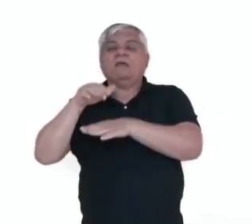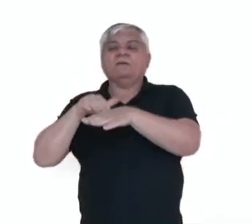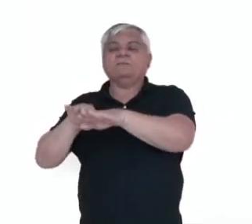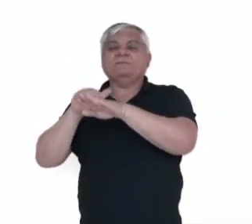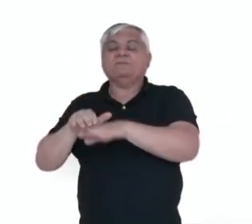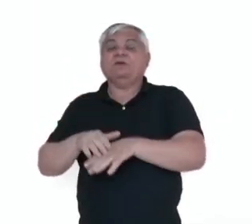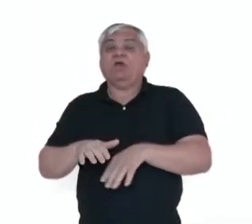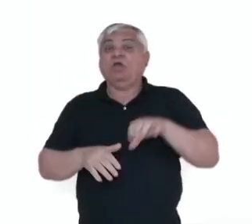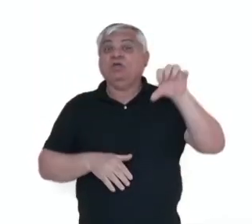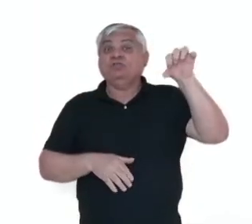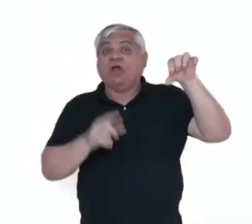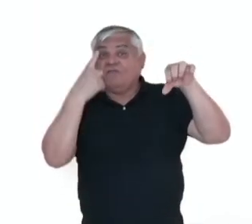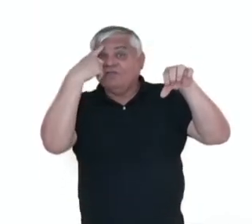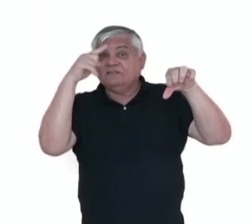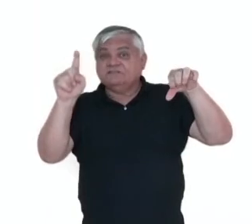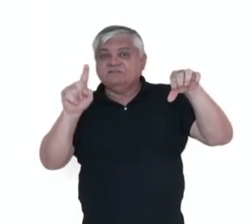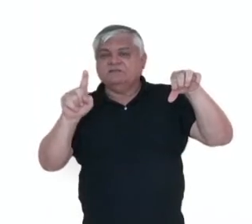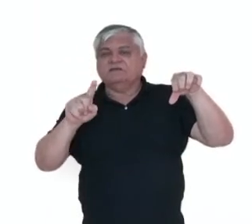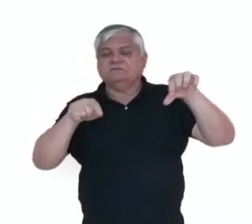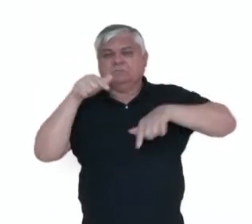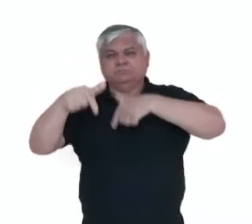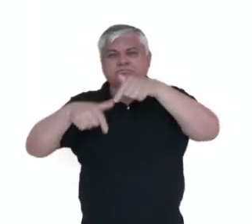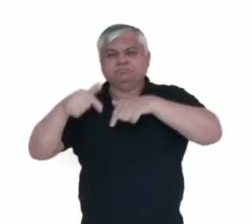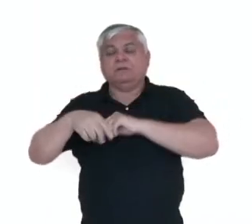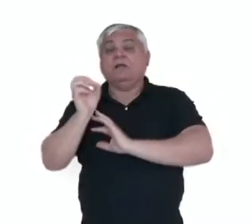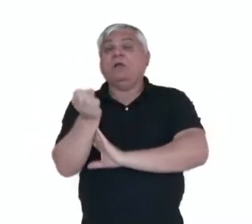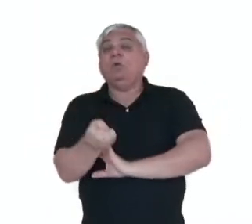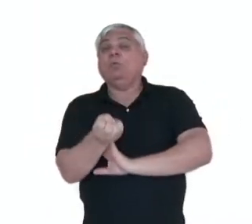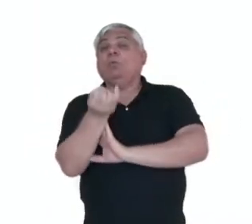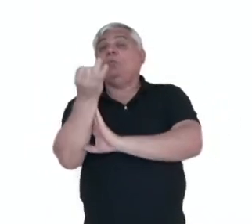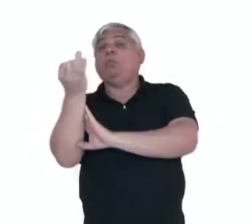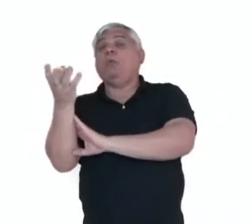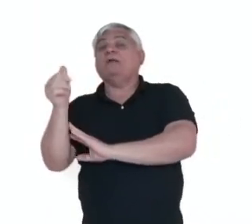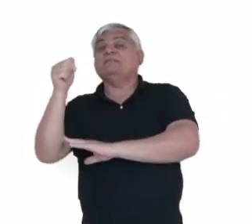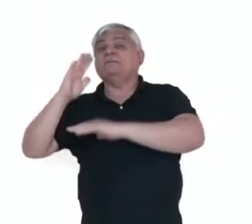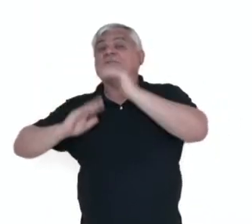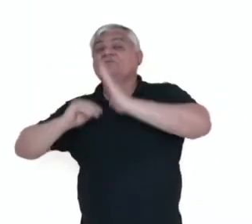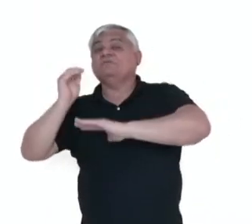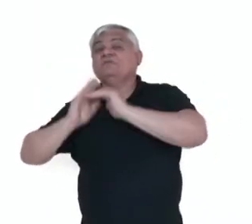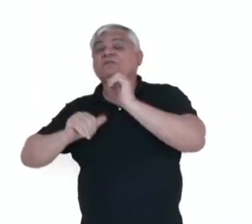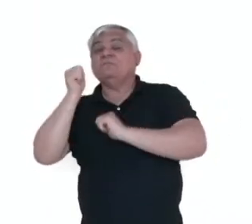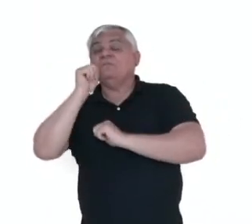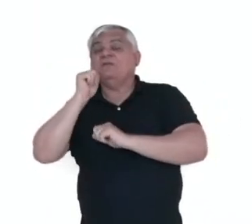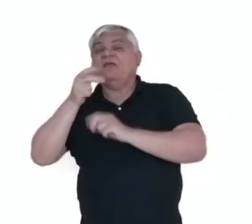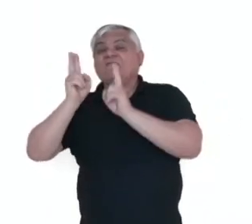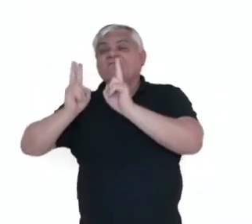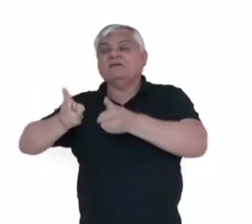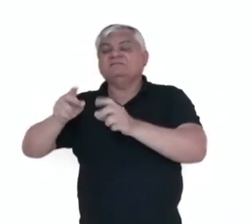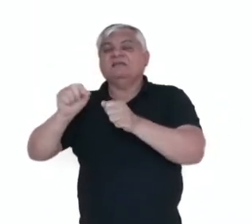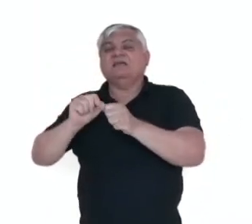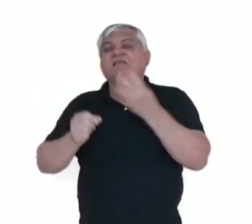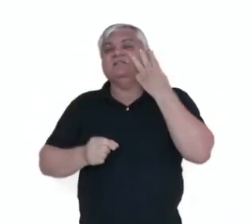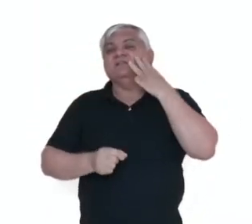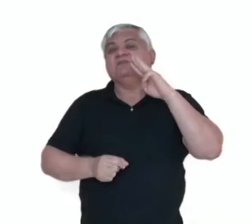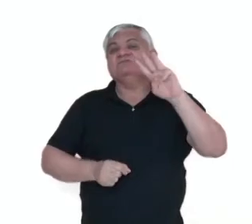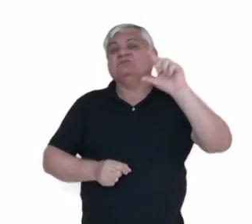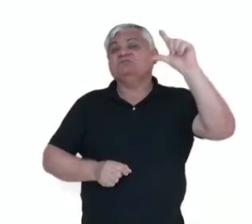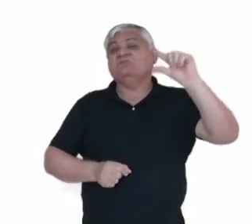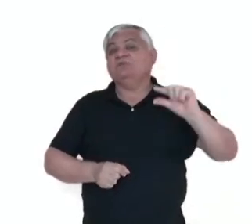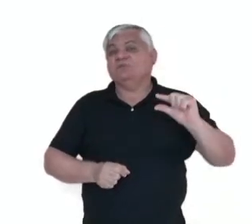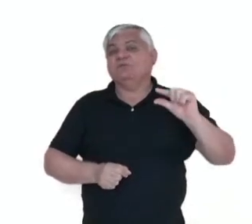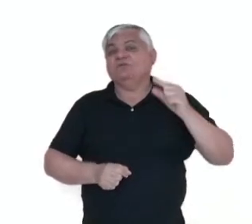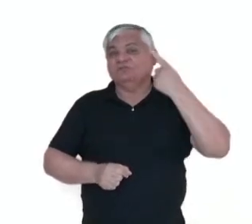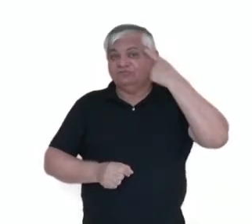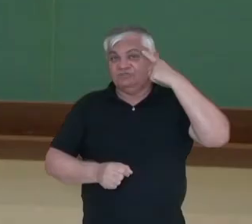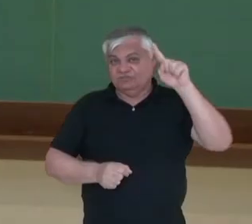dias. Quantas costureiras serão necessárias para realizar o mesmo serviço em 3 dias? Então, a